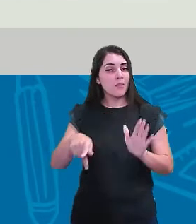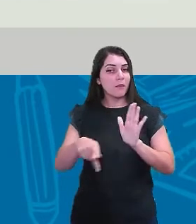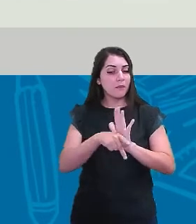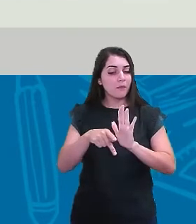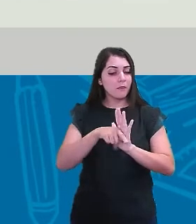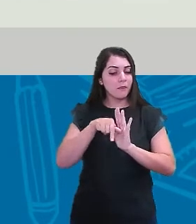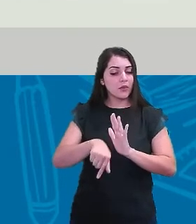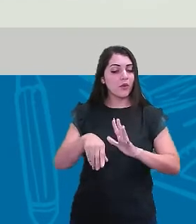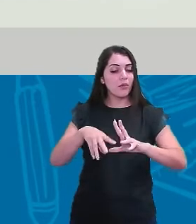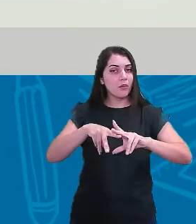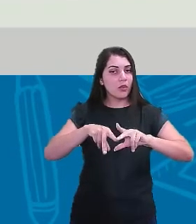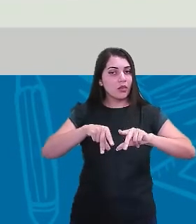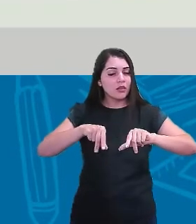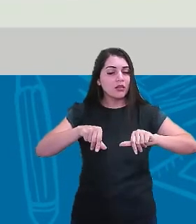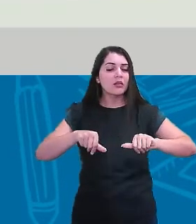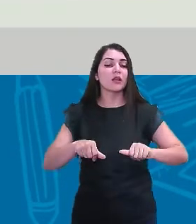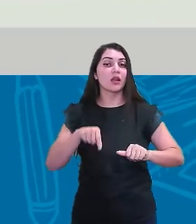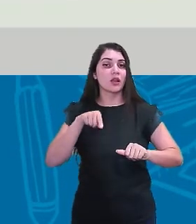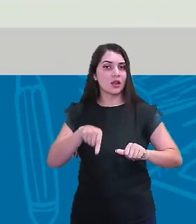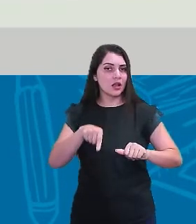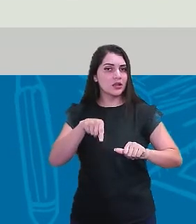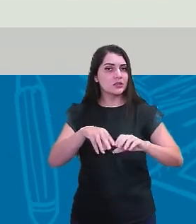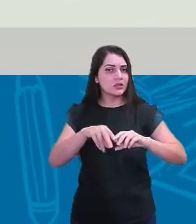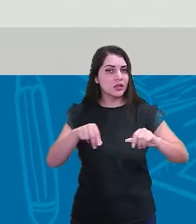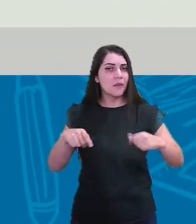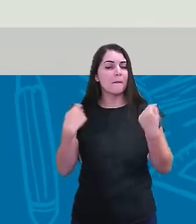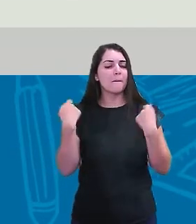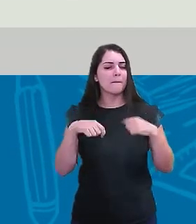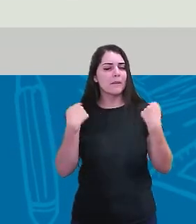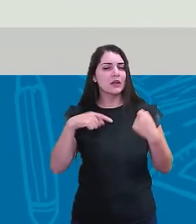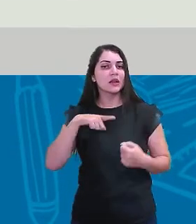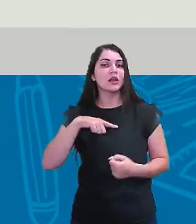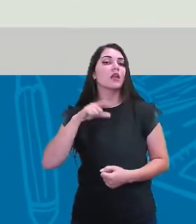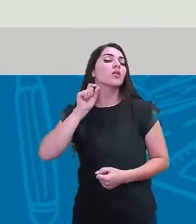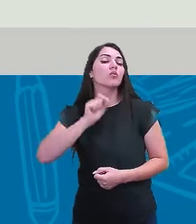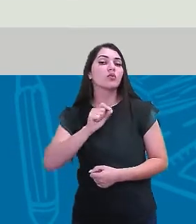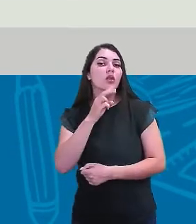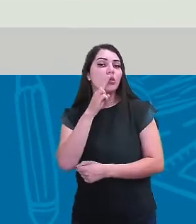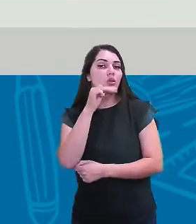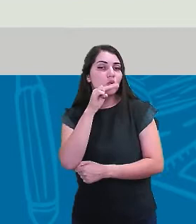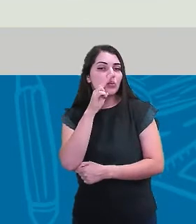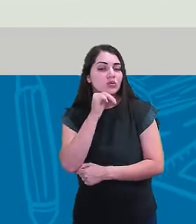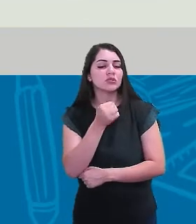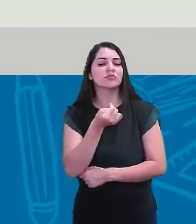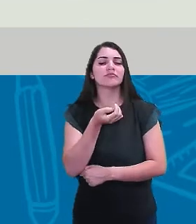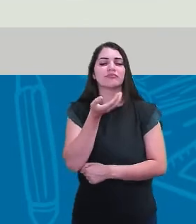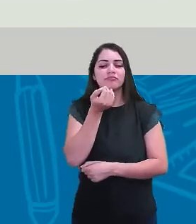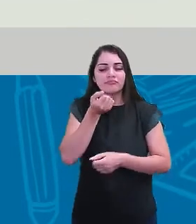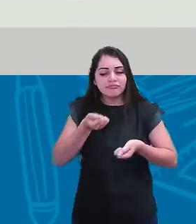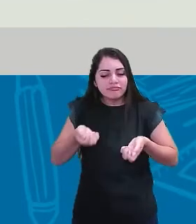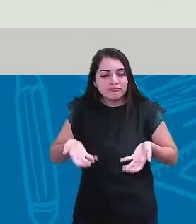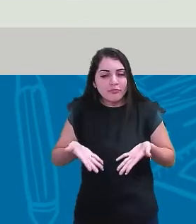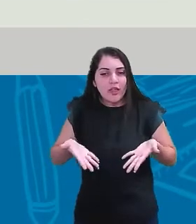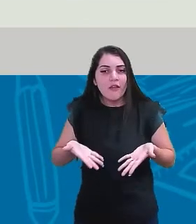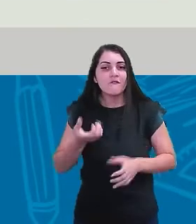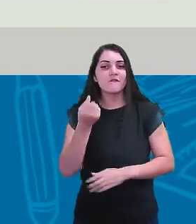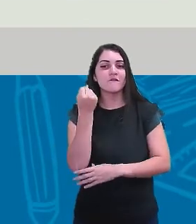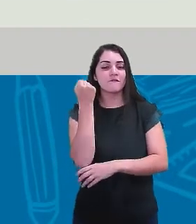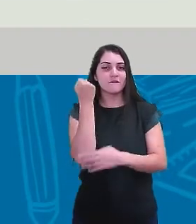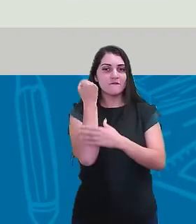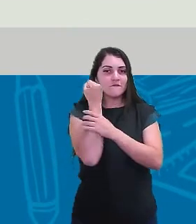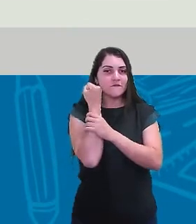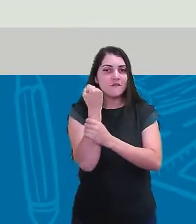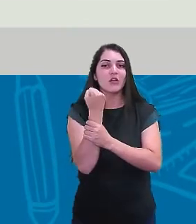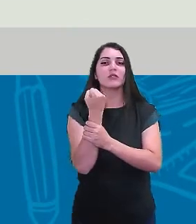do solo. E esse solo ele precisa estar bem nutrido, bem alimentado, ele precisa estar forte para